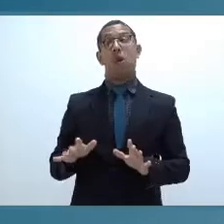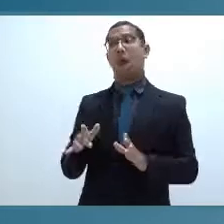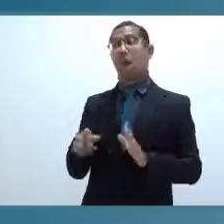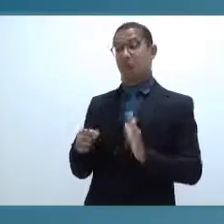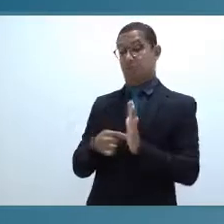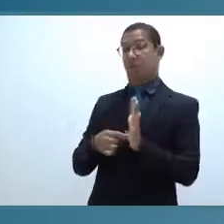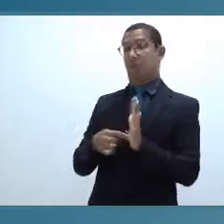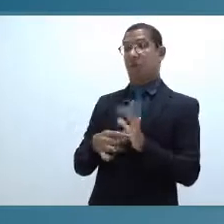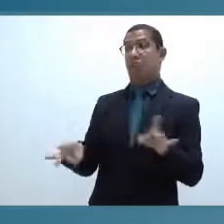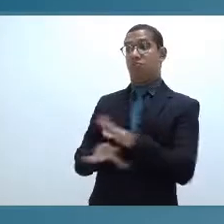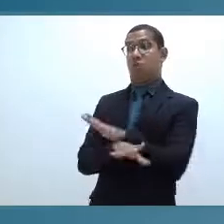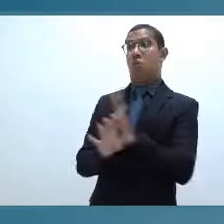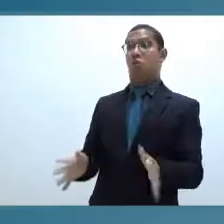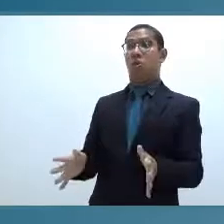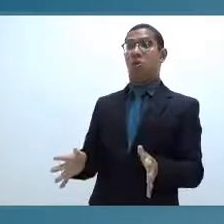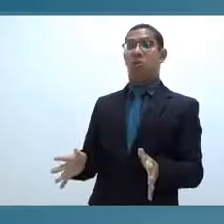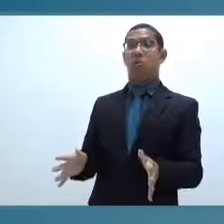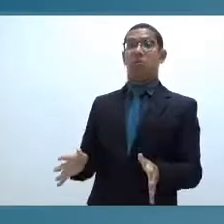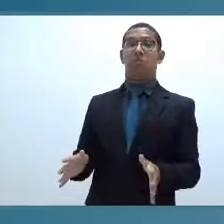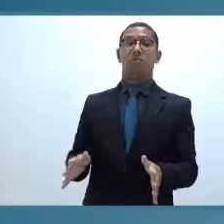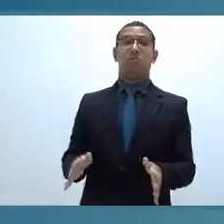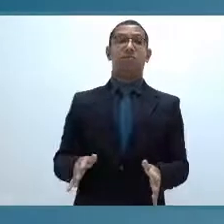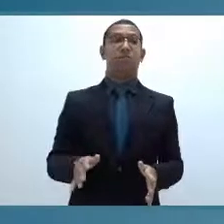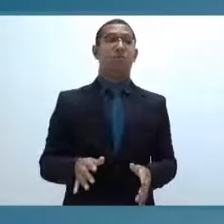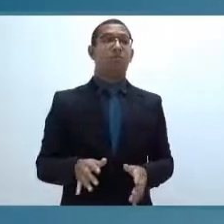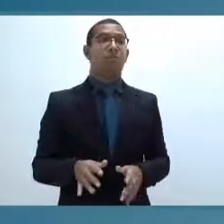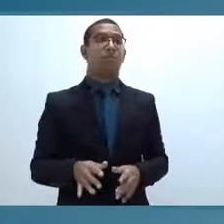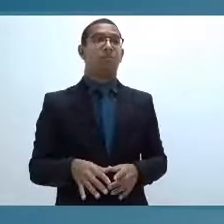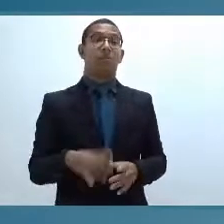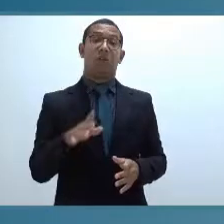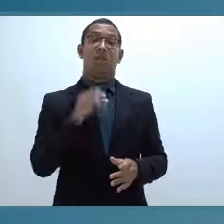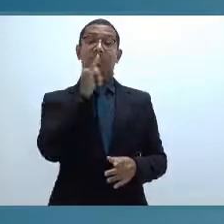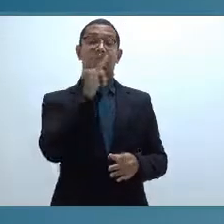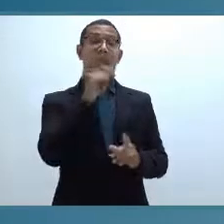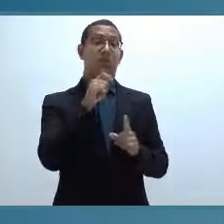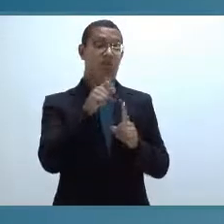Inclusive, nós temos apreciado abril e junho, foi, Jonas?